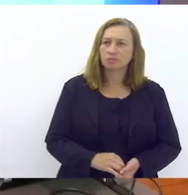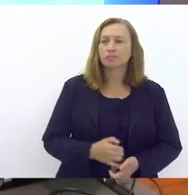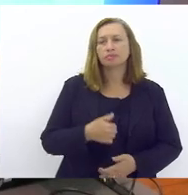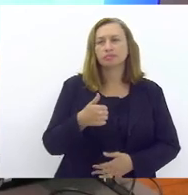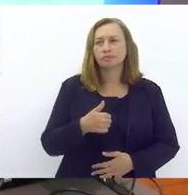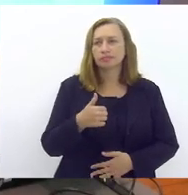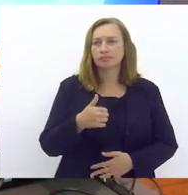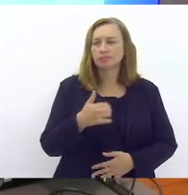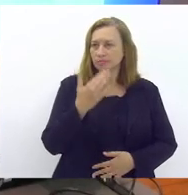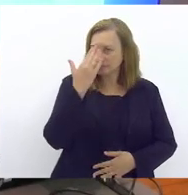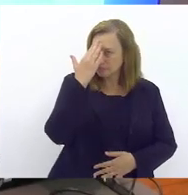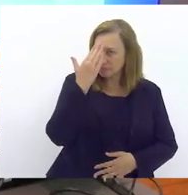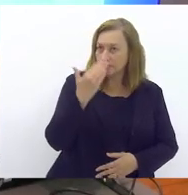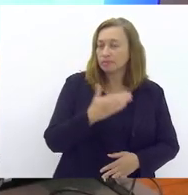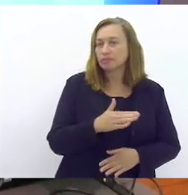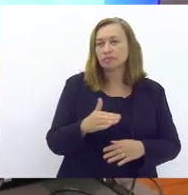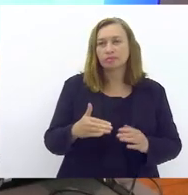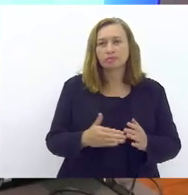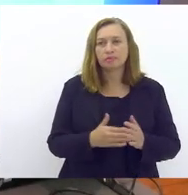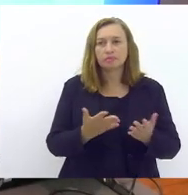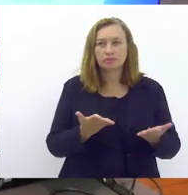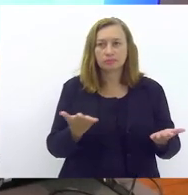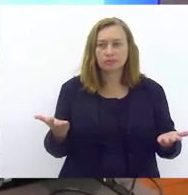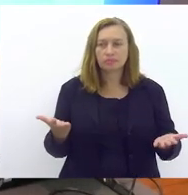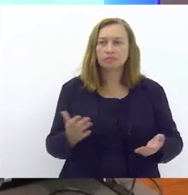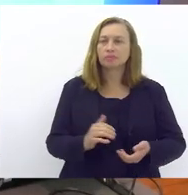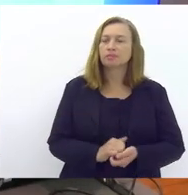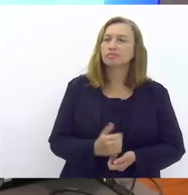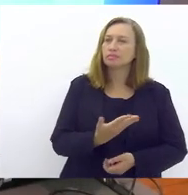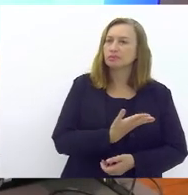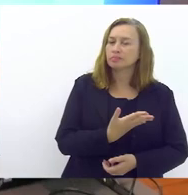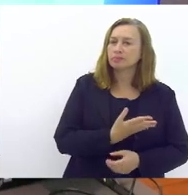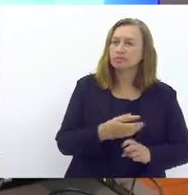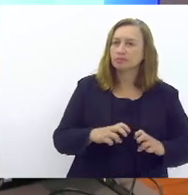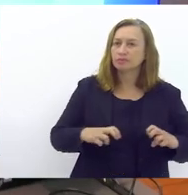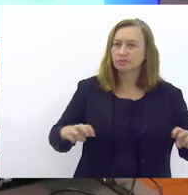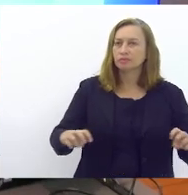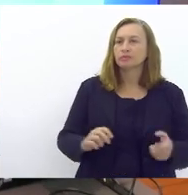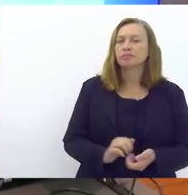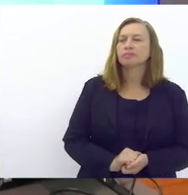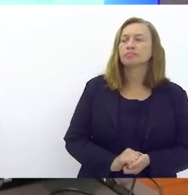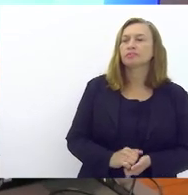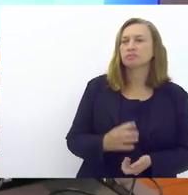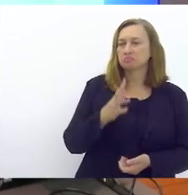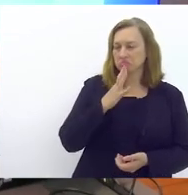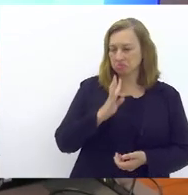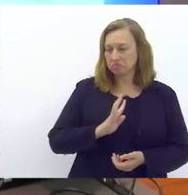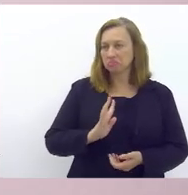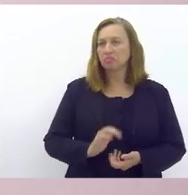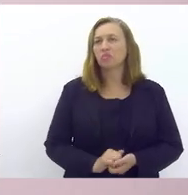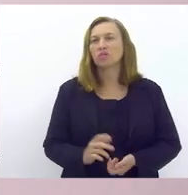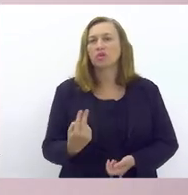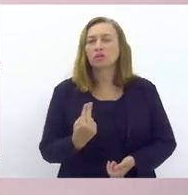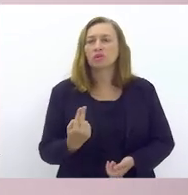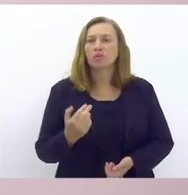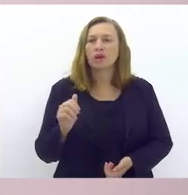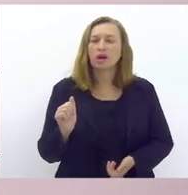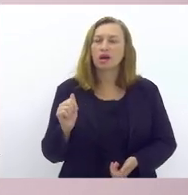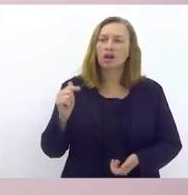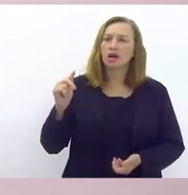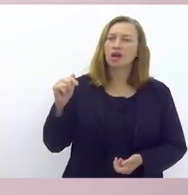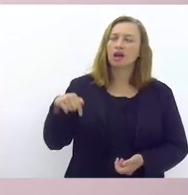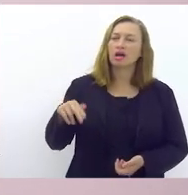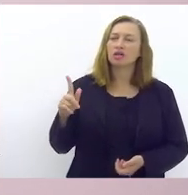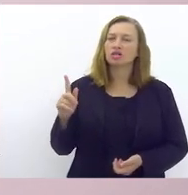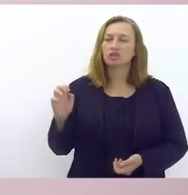Primeiramente, quero cumprimentar a todos e a todos os companheiros aqui presentes, à mesa. Para quem não me conhece, meu nome é Ângela, sou